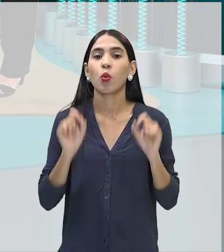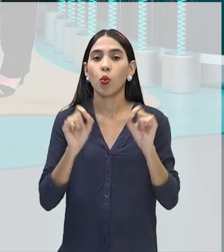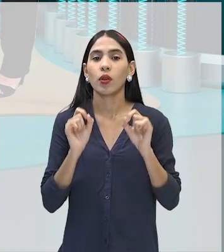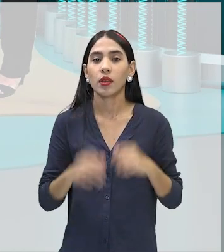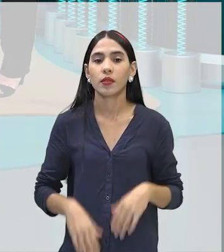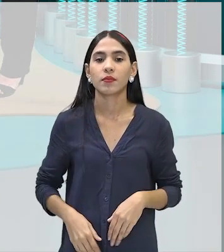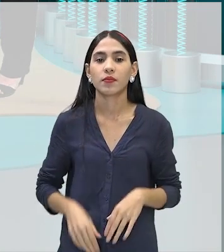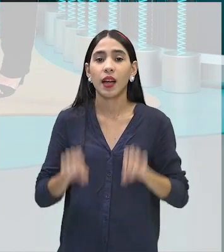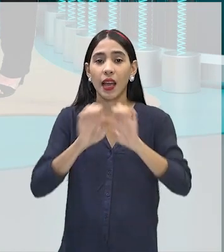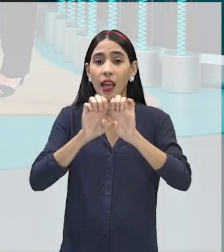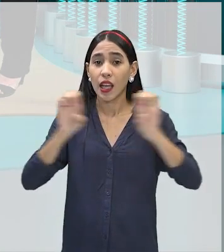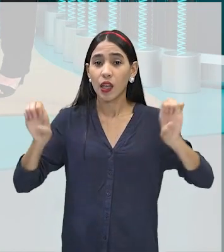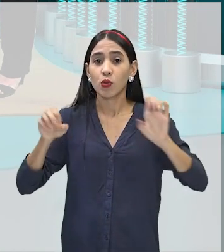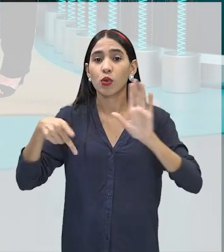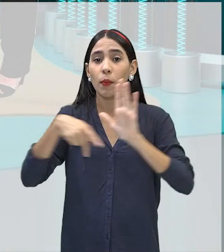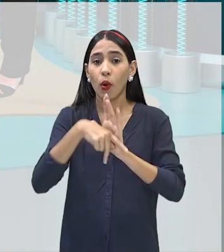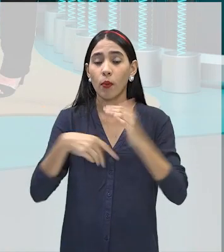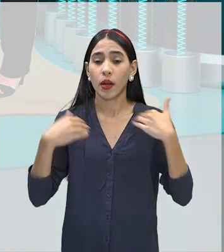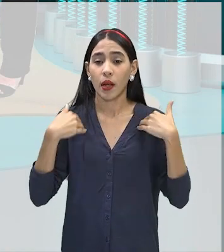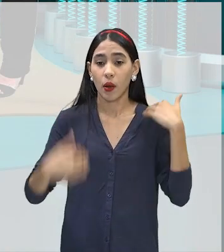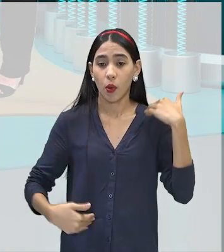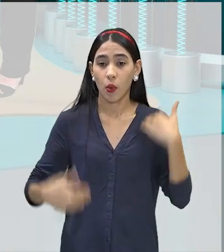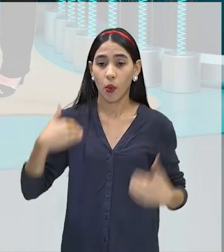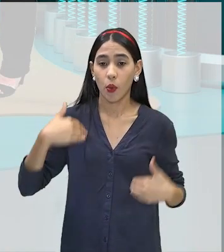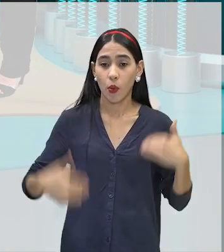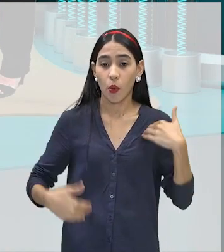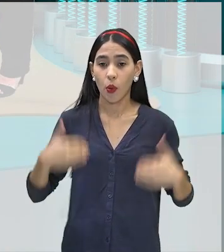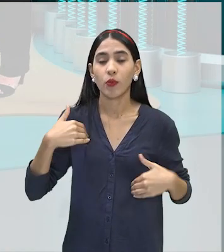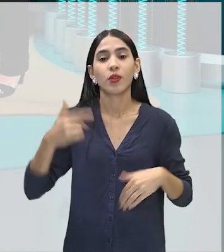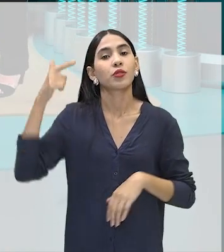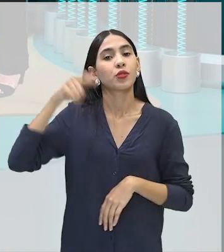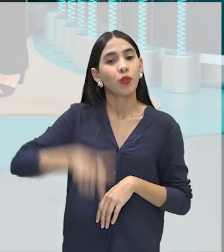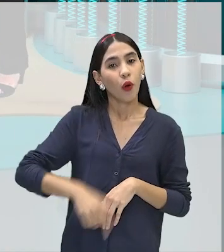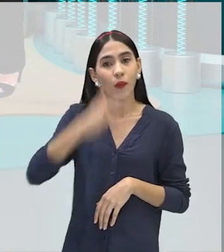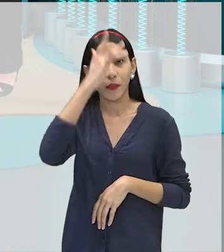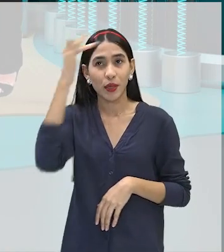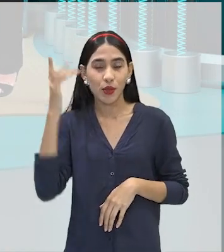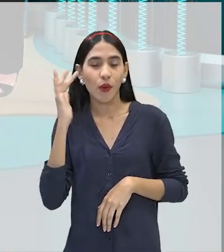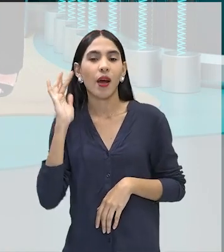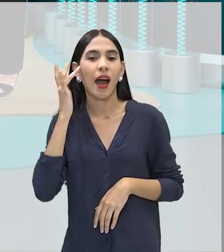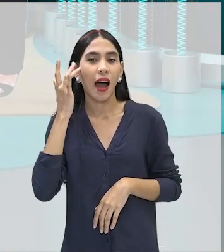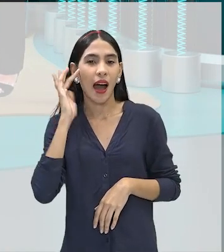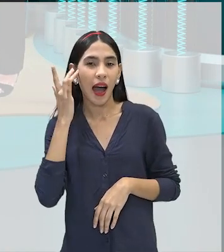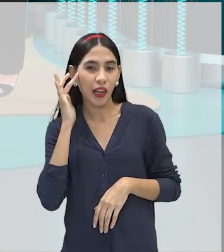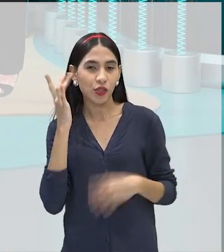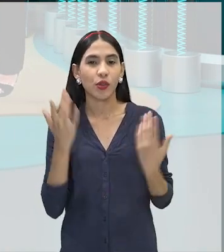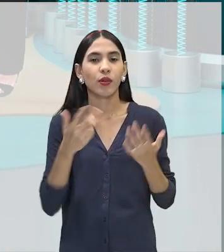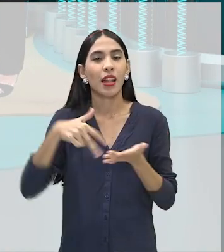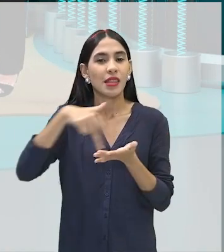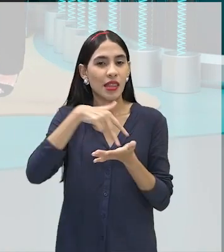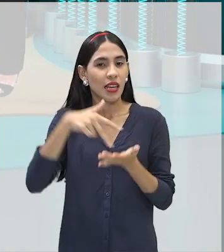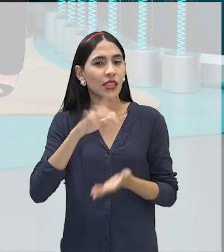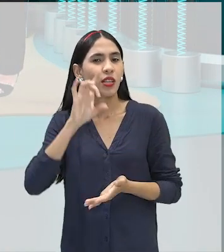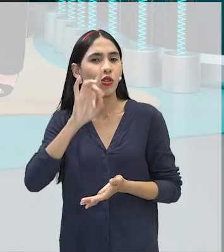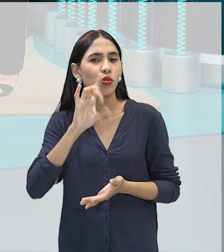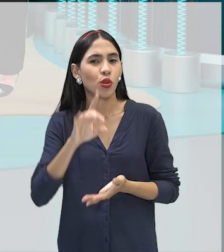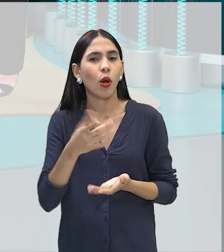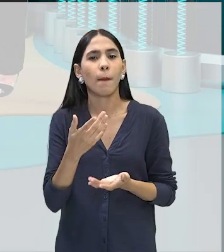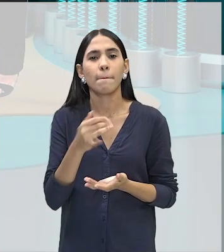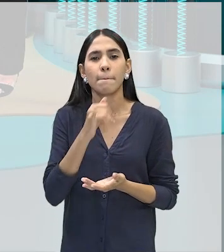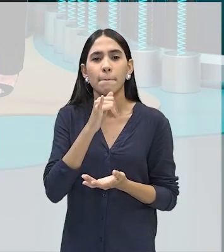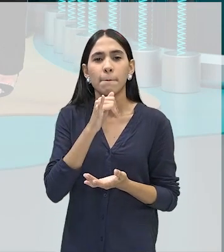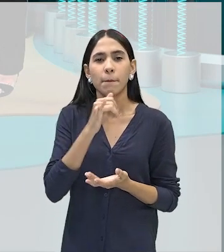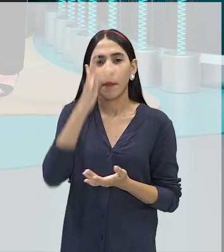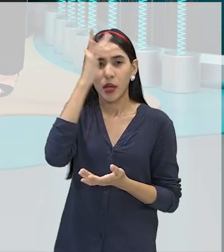à estrutura corporal. Normalmente as pessoas acham que a dança é apenas para aquelas pessoas que são esbeltas,